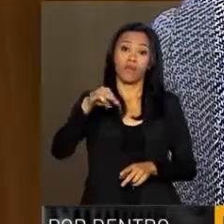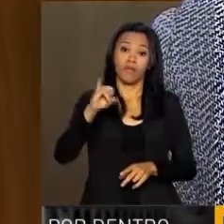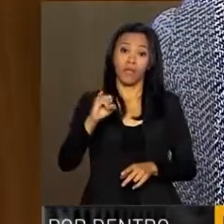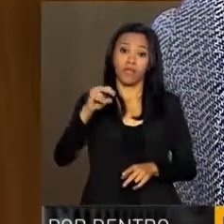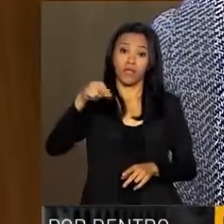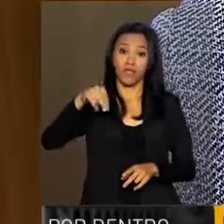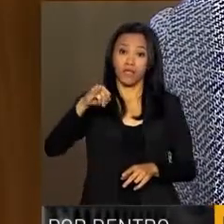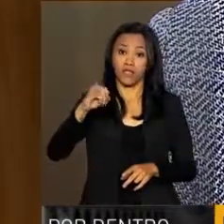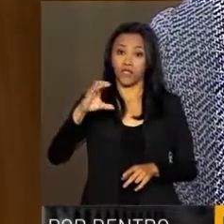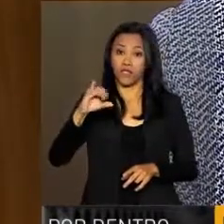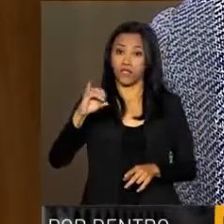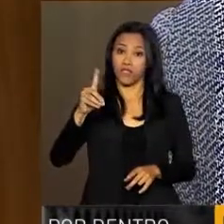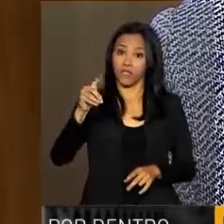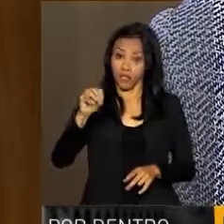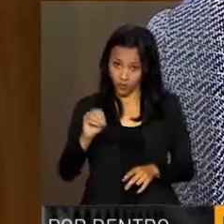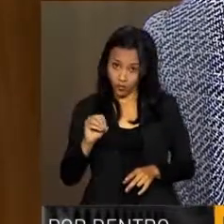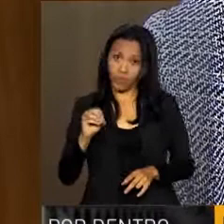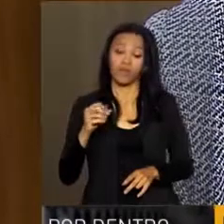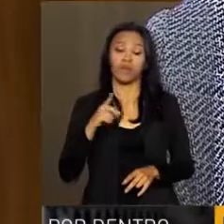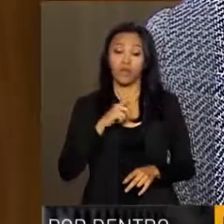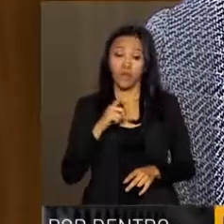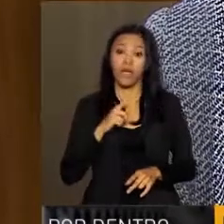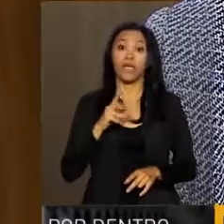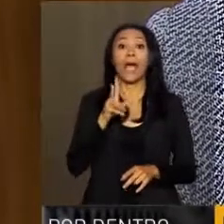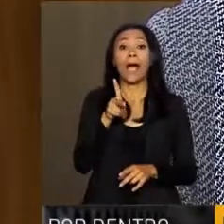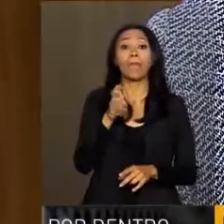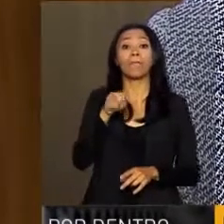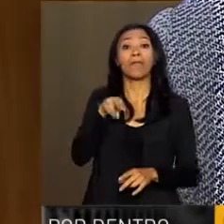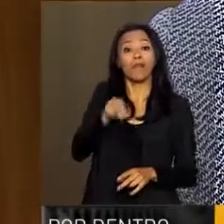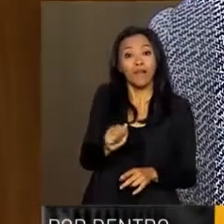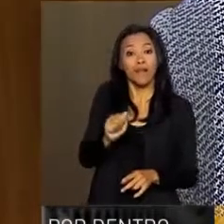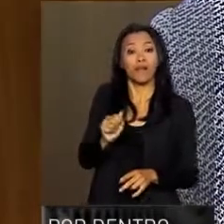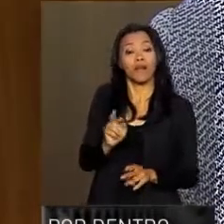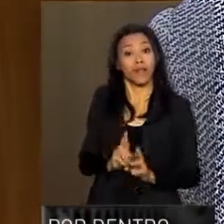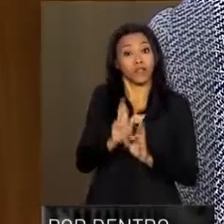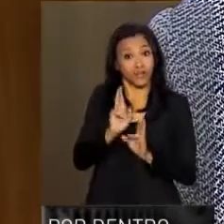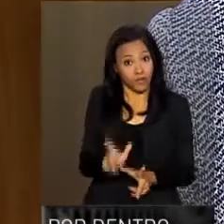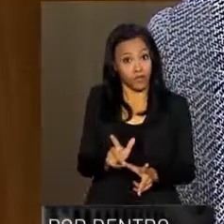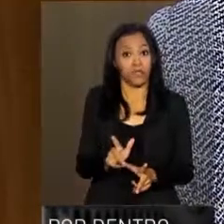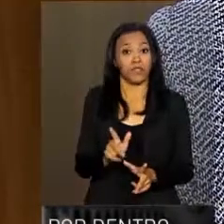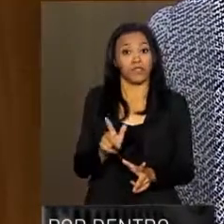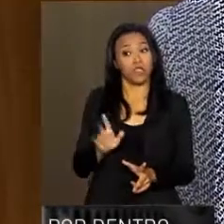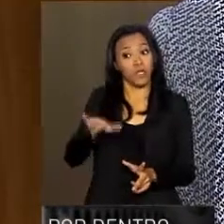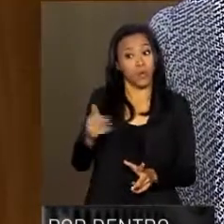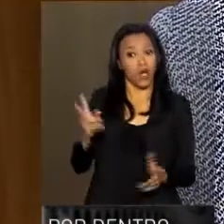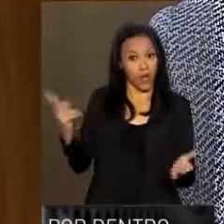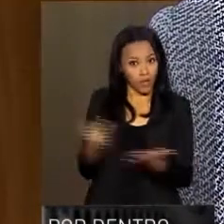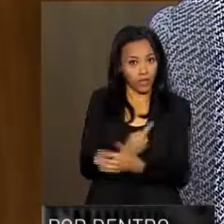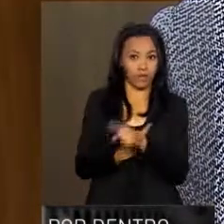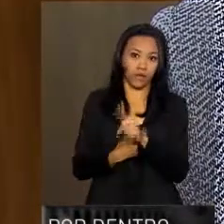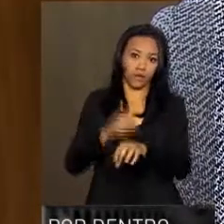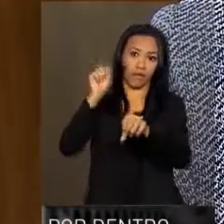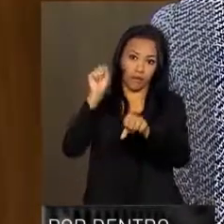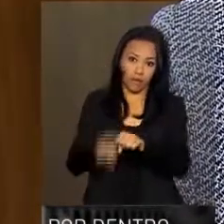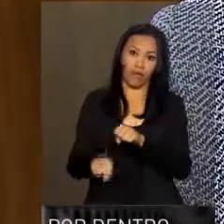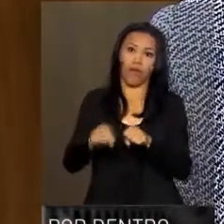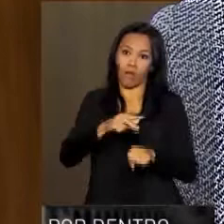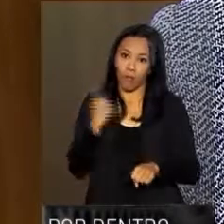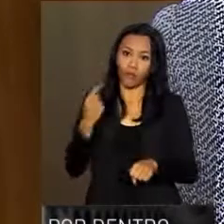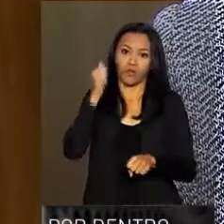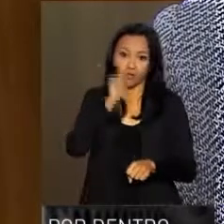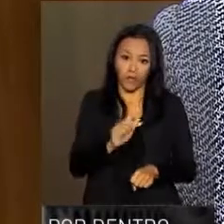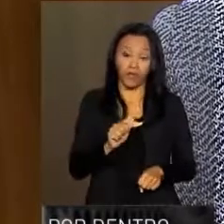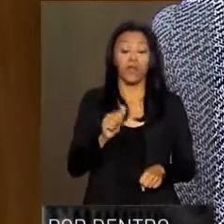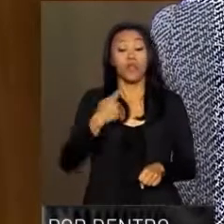punição mesmo né então da pena que já muda quando é um feminicídio então nós estamos fazendo esse trabalho com o